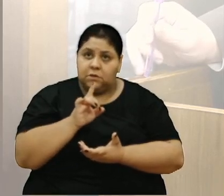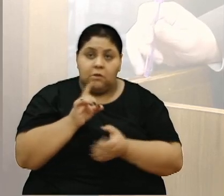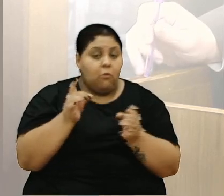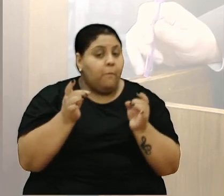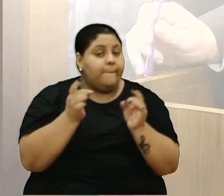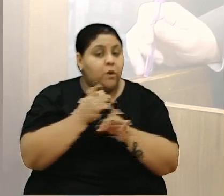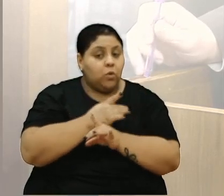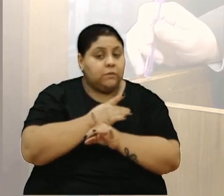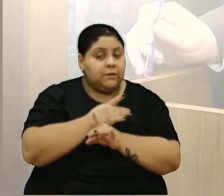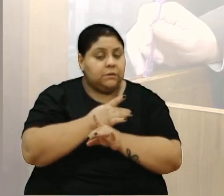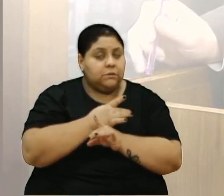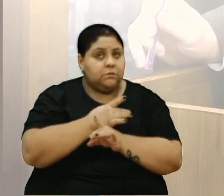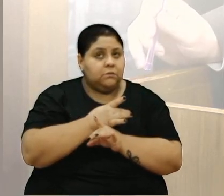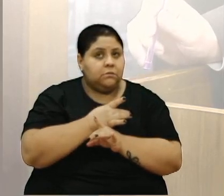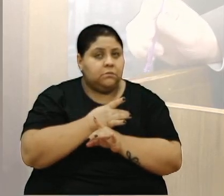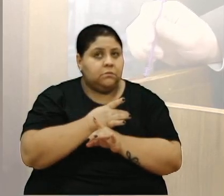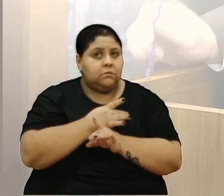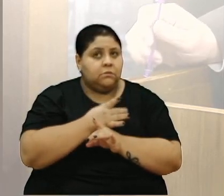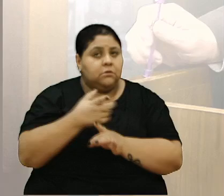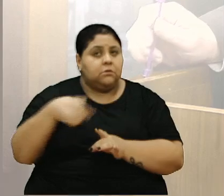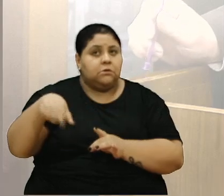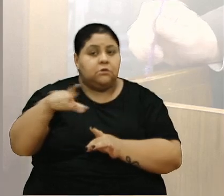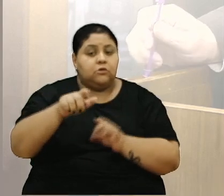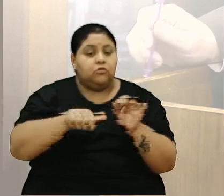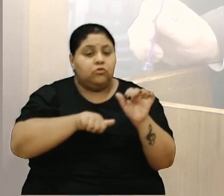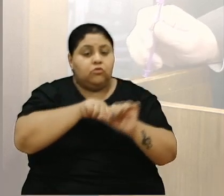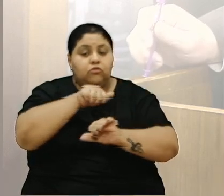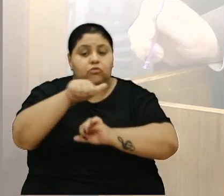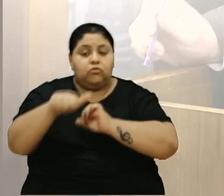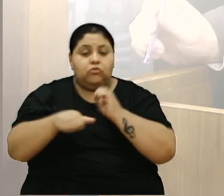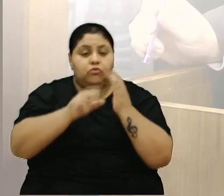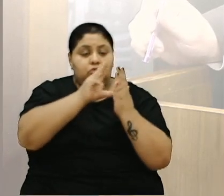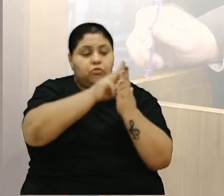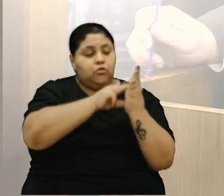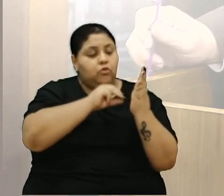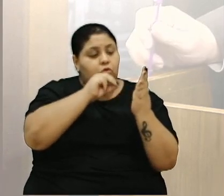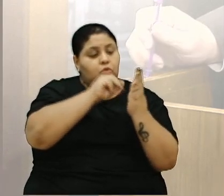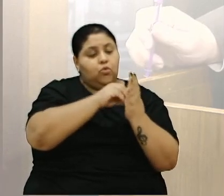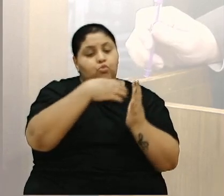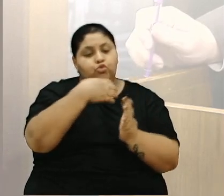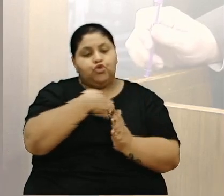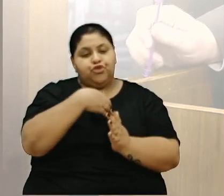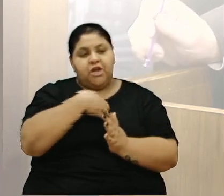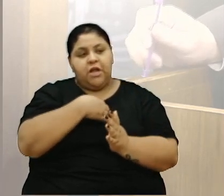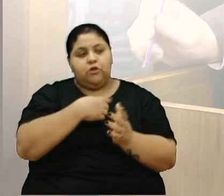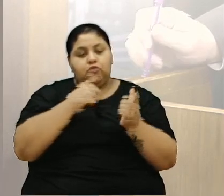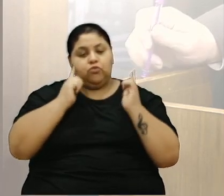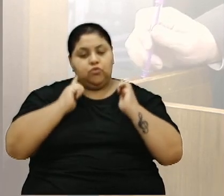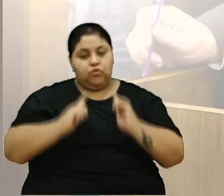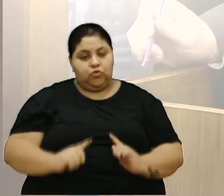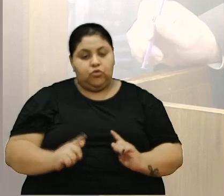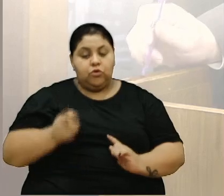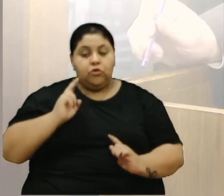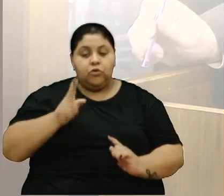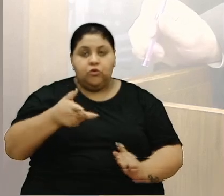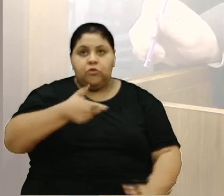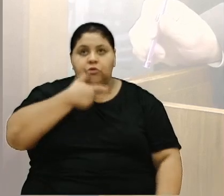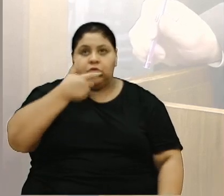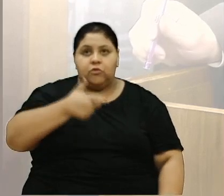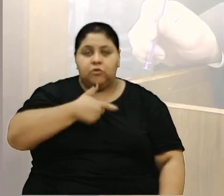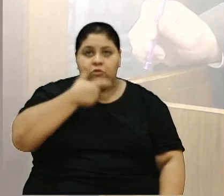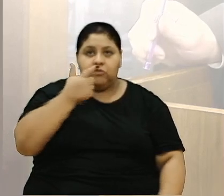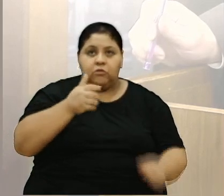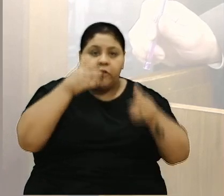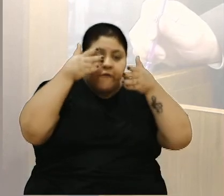preparada, se nós não mudarmos o modelo, a forma de gestão. E eu sempre digo, gestão é foco